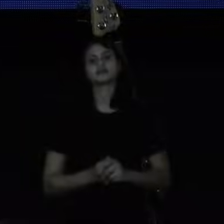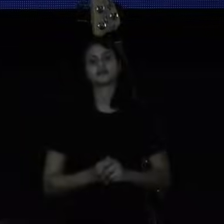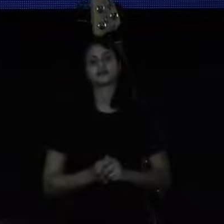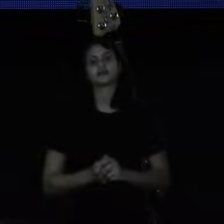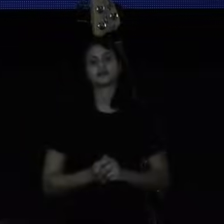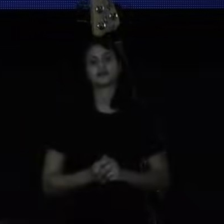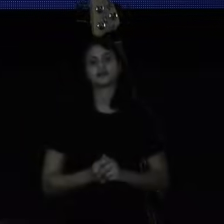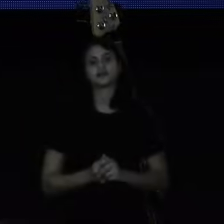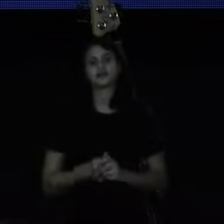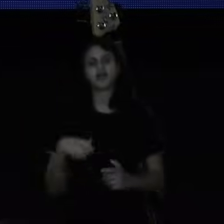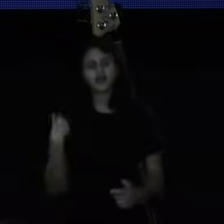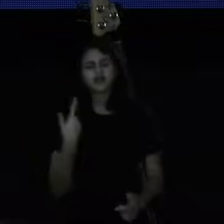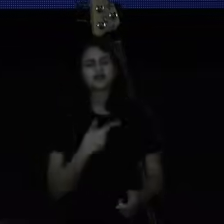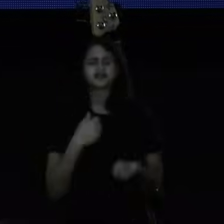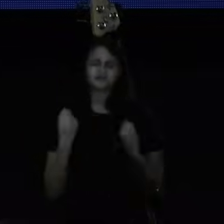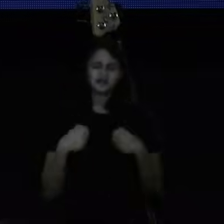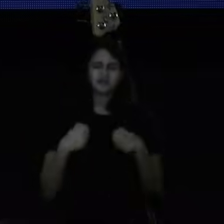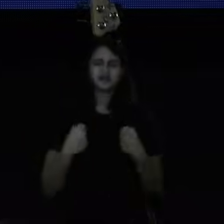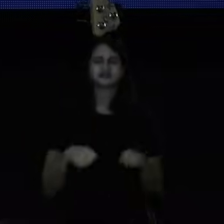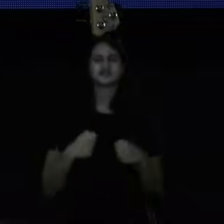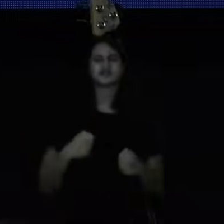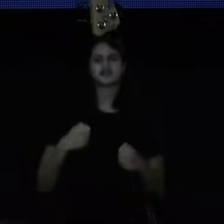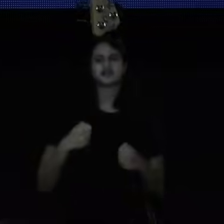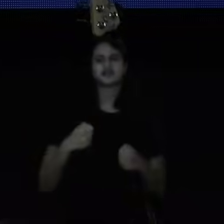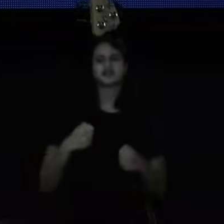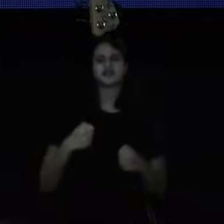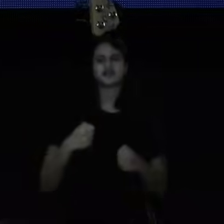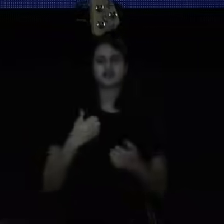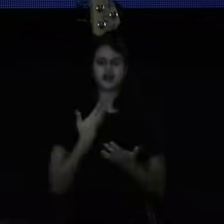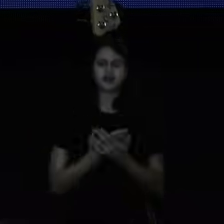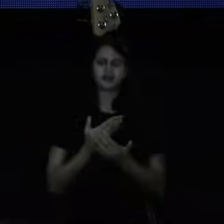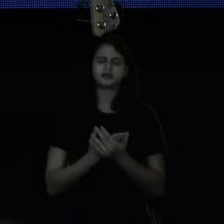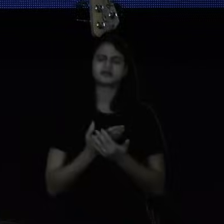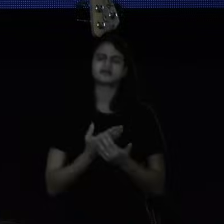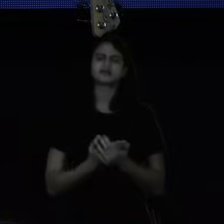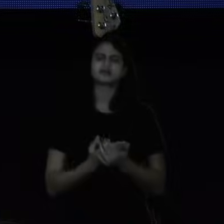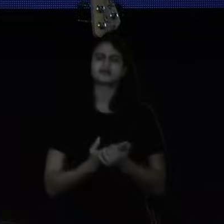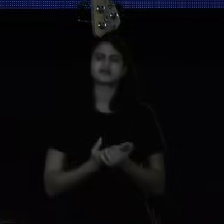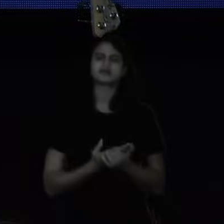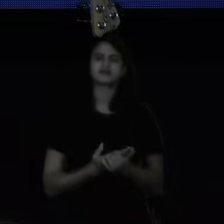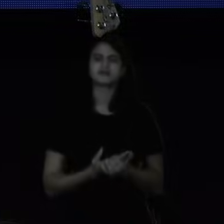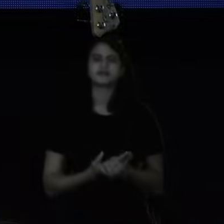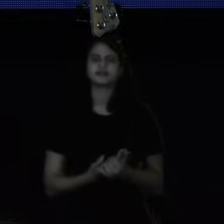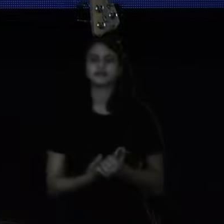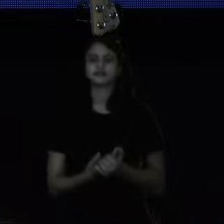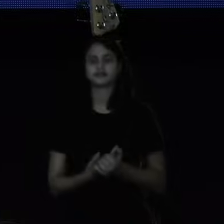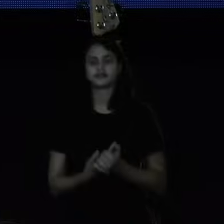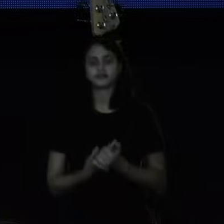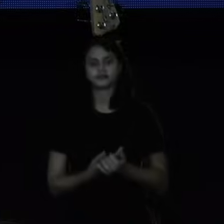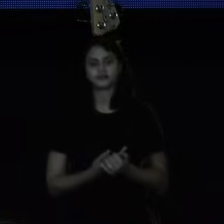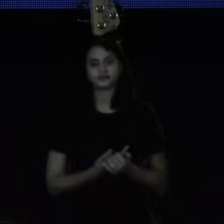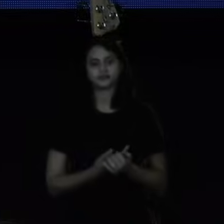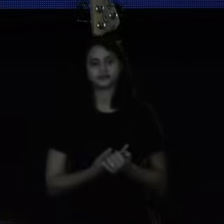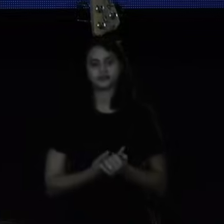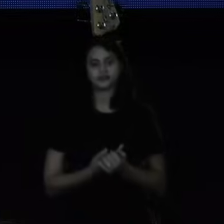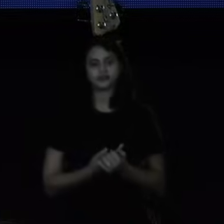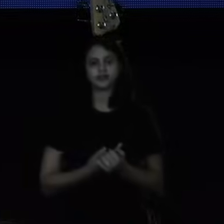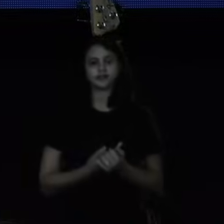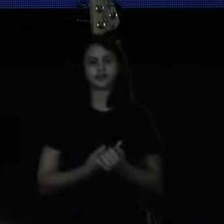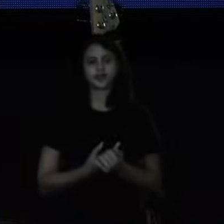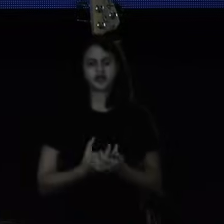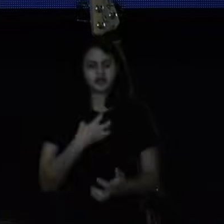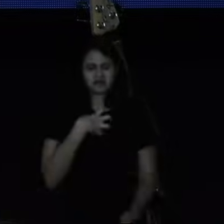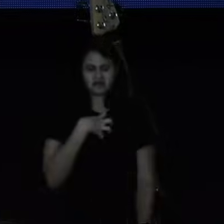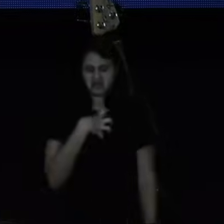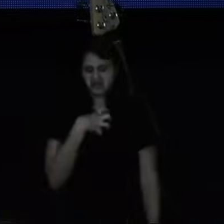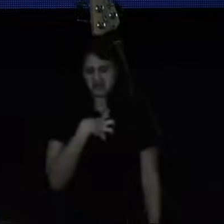a gente precisa aprender a surpreender. Quando todo mundo pensar que a gente vai ter aquela reação de ira, de rancor,